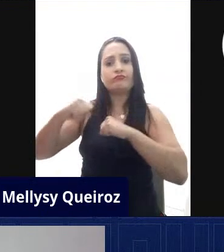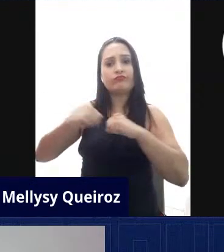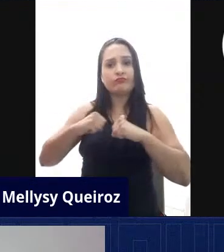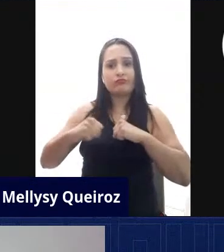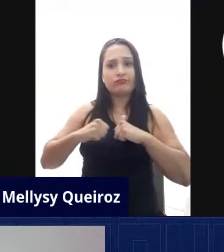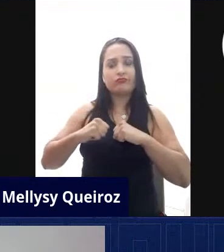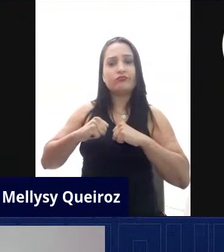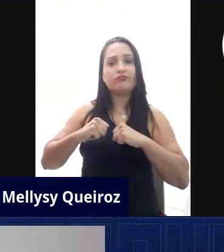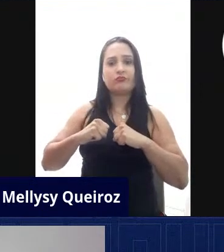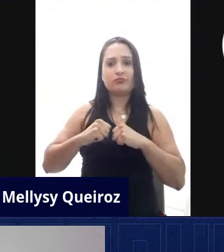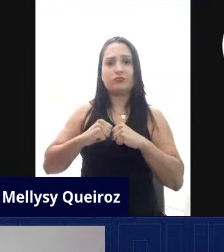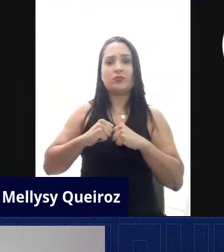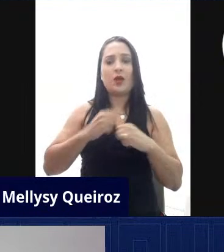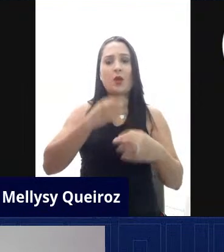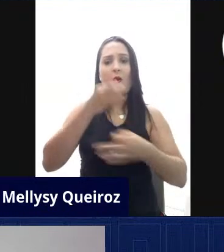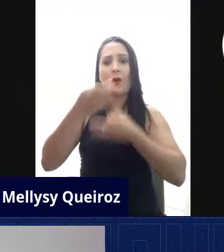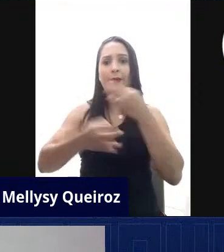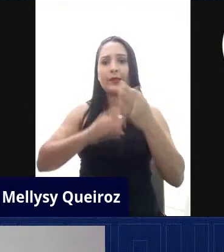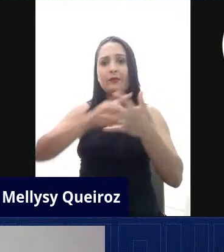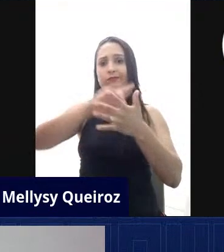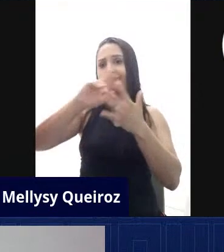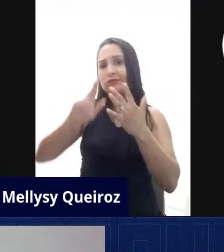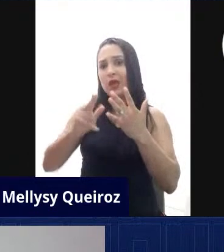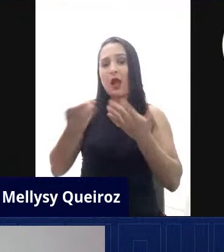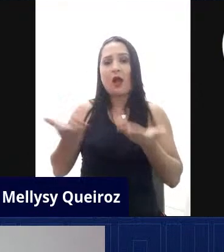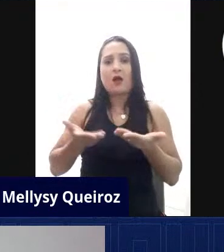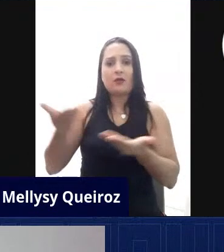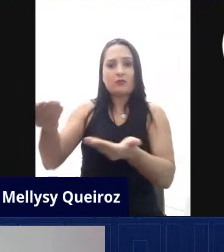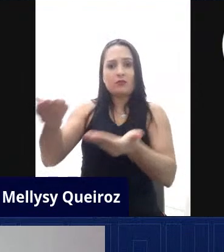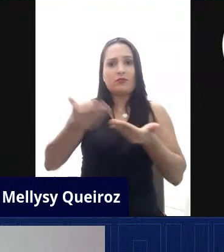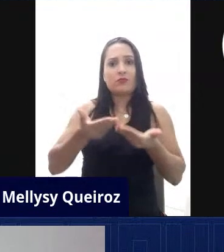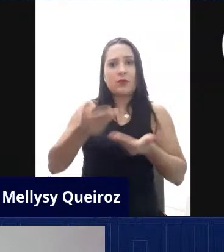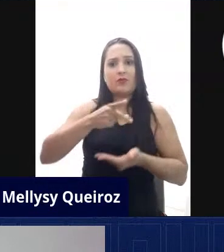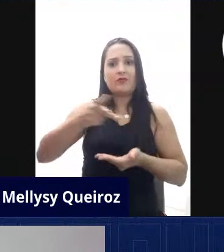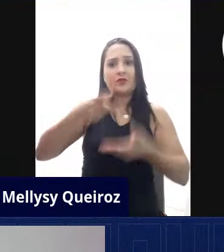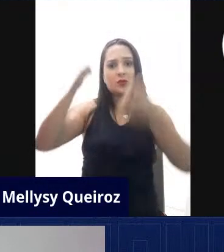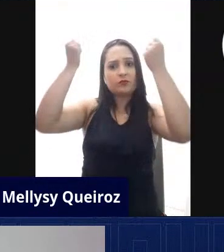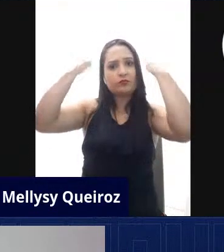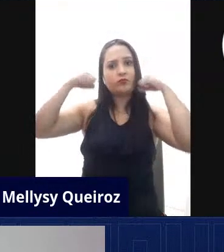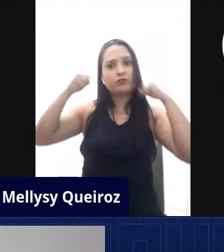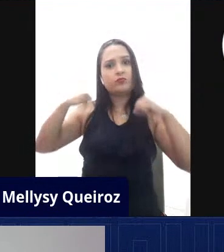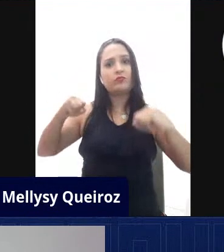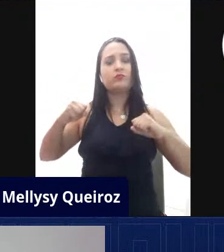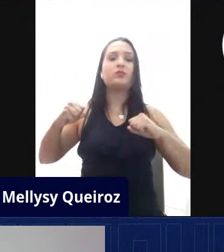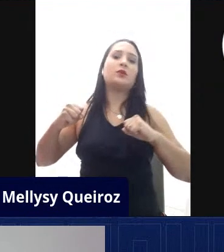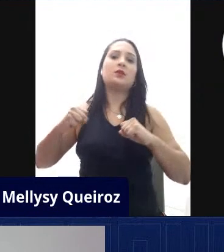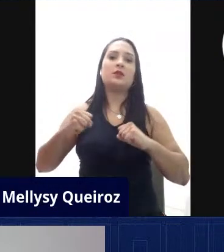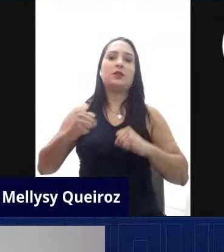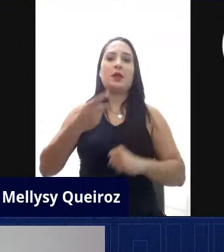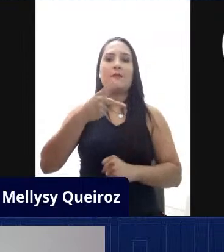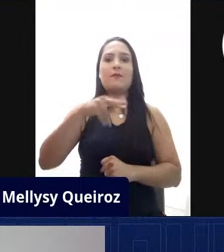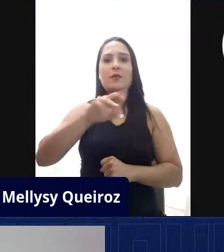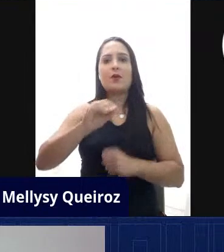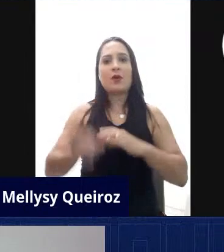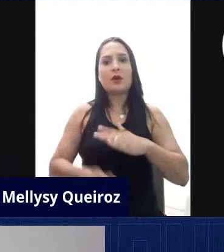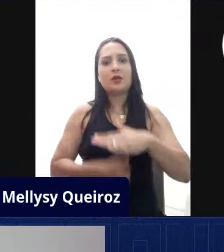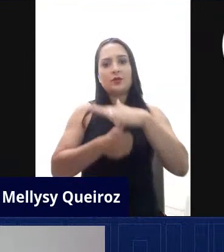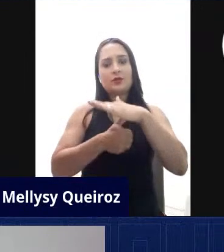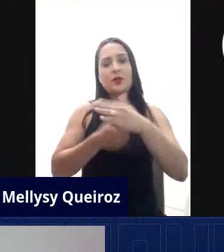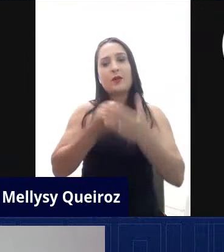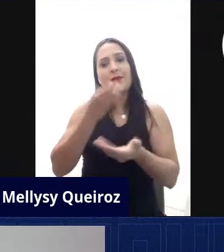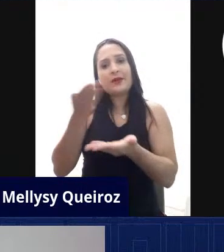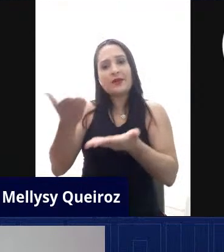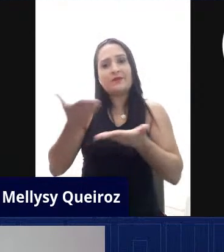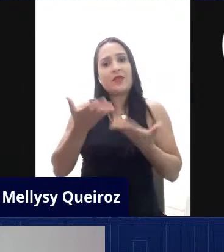E a gente está recebendo a professora Socorro Lima, também pró-reitora de ensino e graduação. Boa noite, professora, bem-vinda. Obrigada por aceitar o